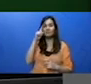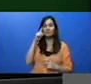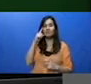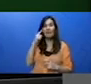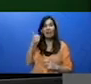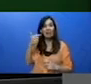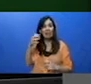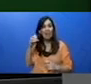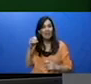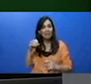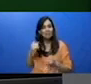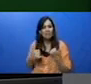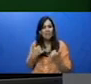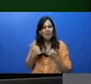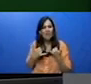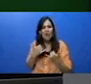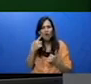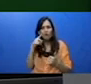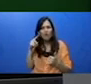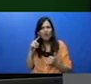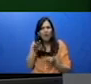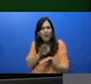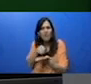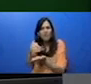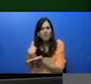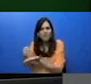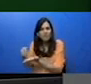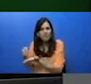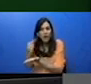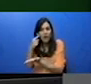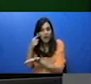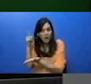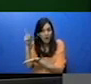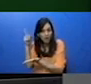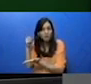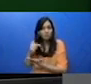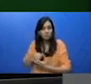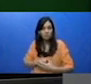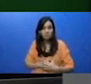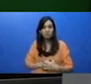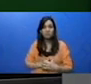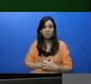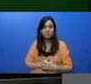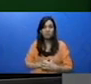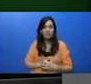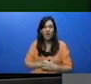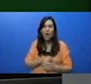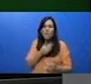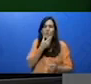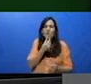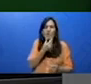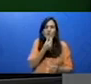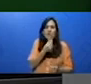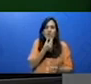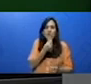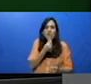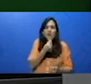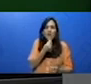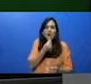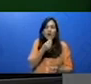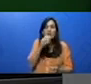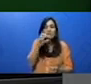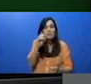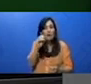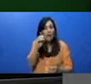10ª jogada, veja as fichas que cada jogador virou. Olha lá. Edgar, ele tirou o 0,